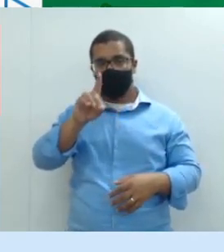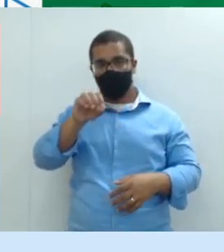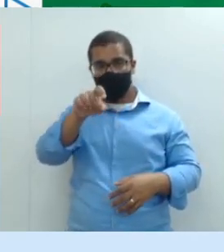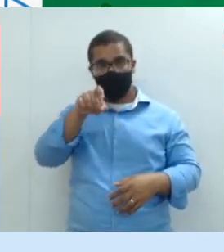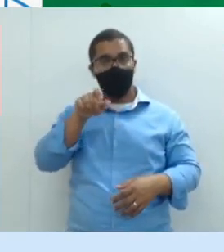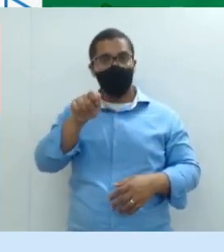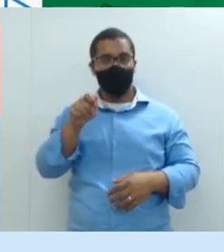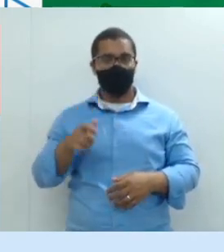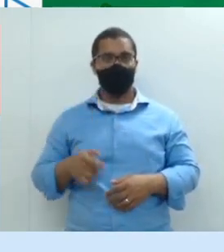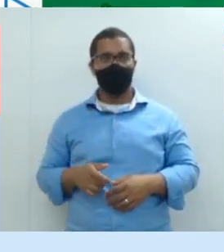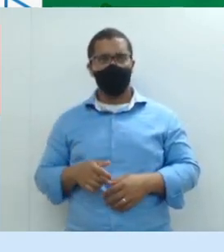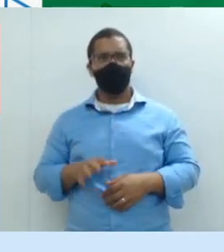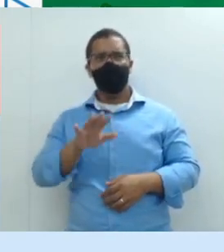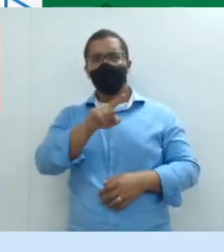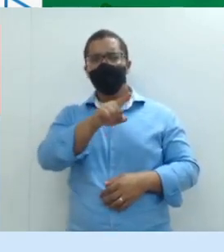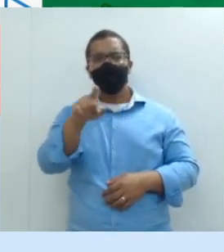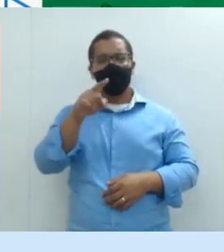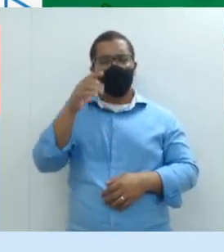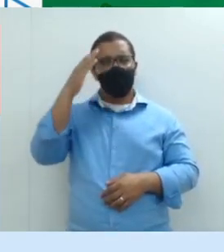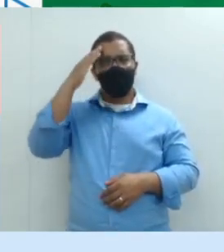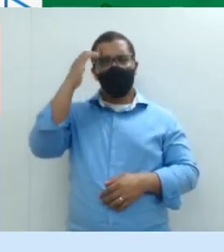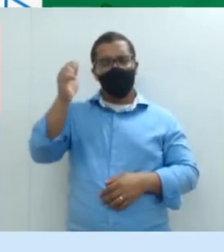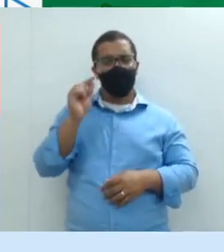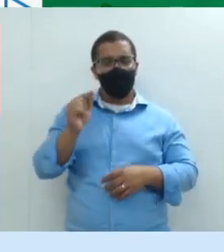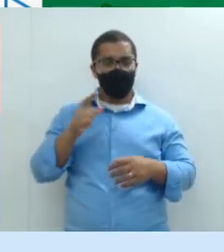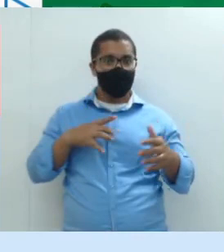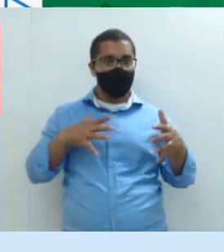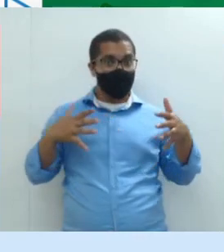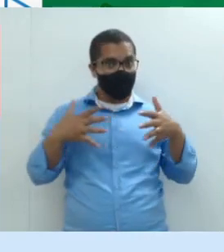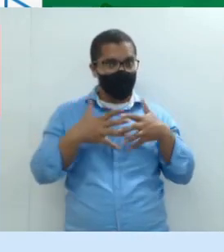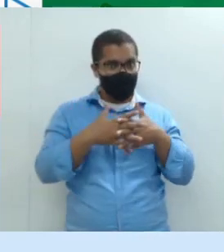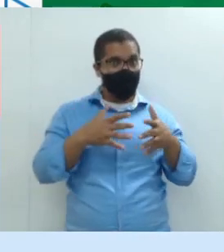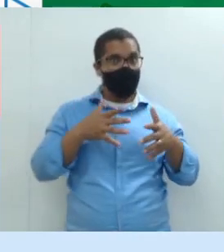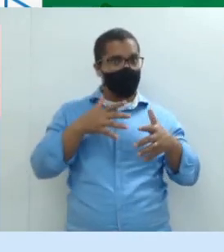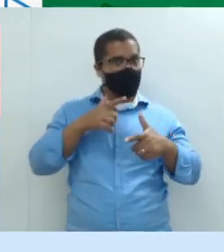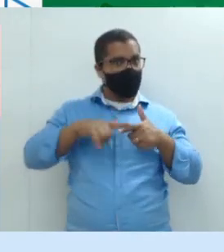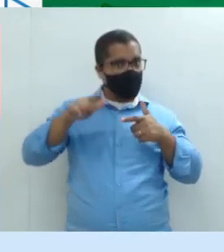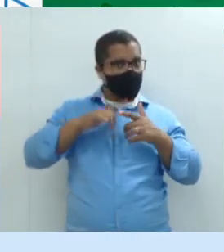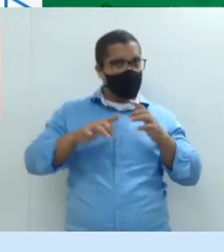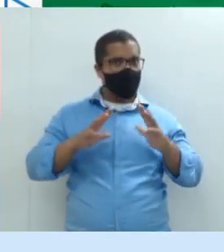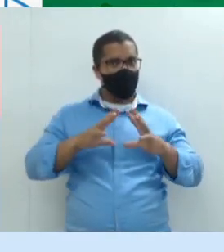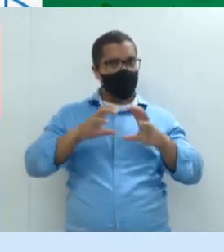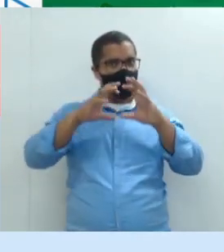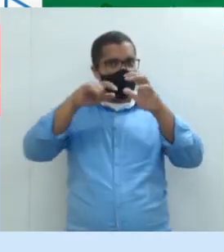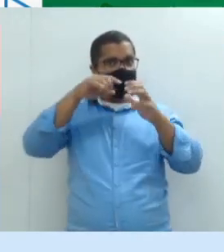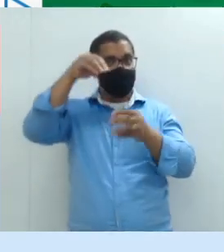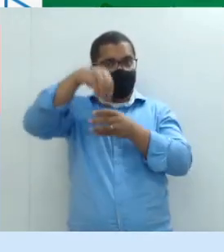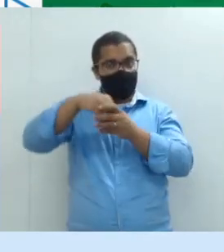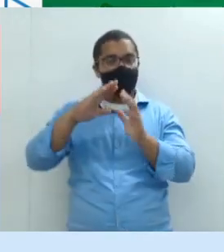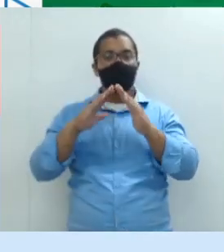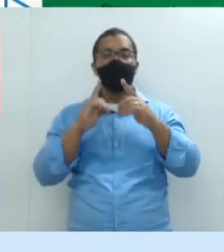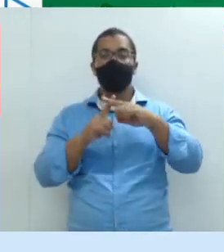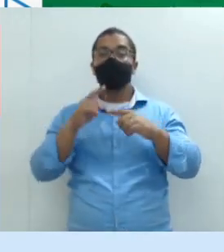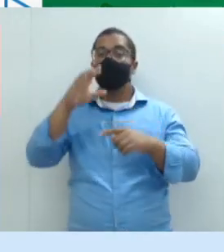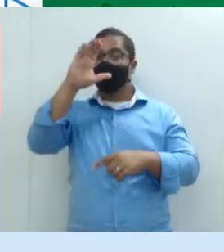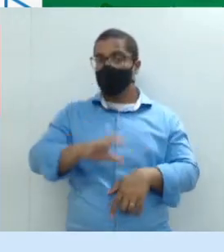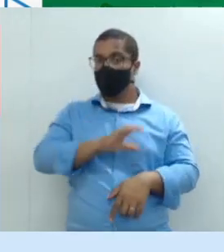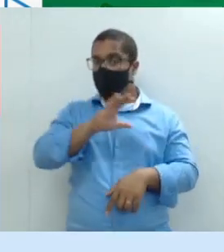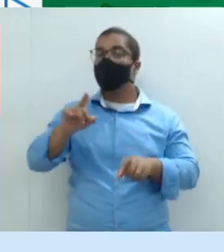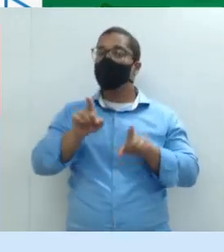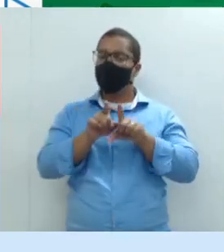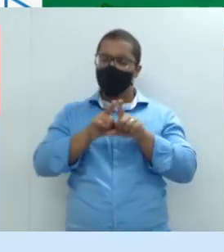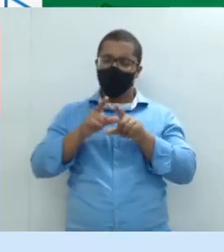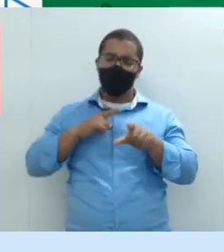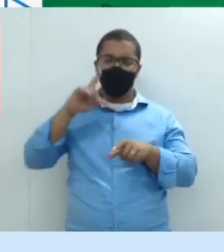é importante você também desenhar que ao passo em que está rolando essa treta dentro da própria Igreja Católica, né, vai ter também uma